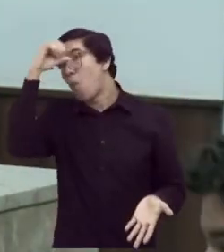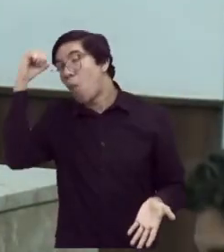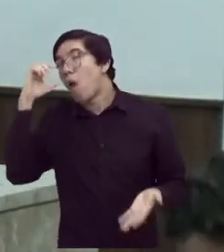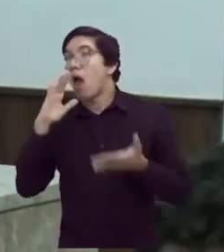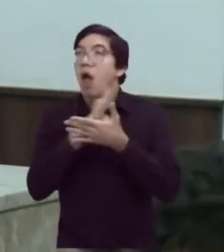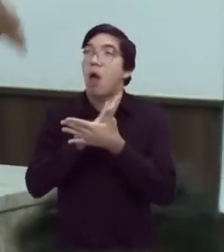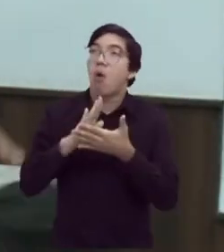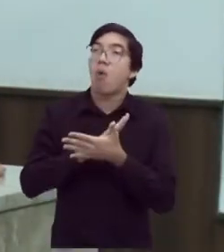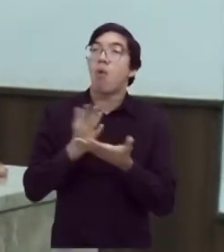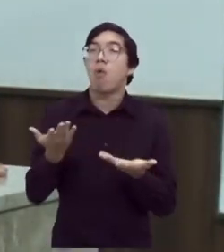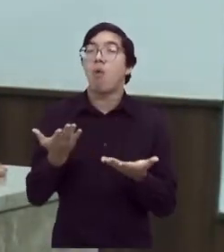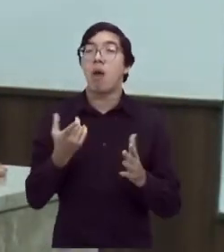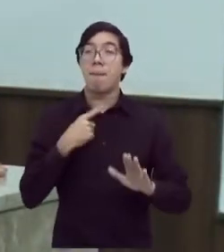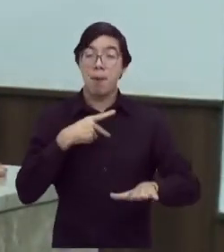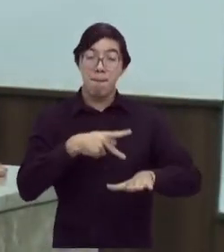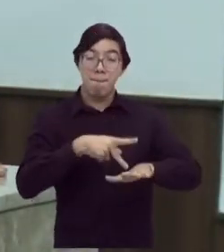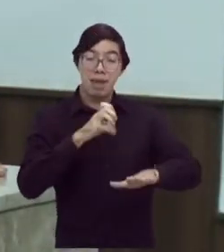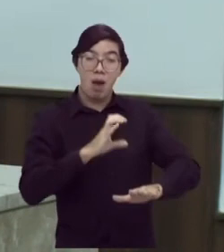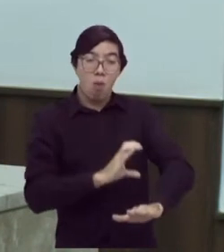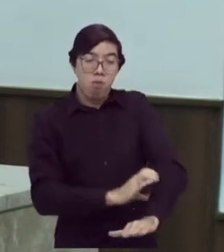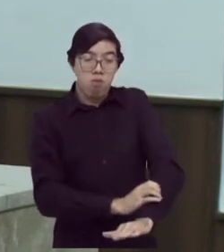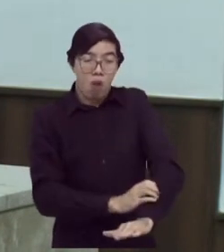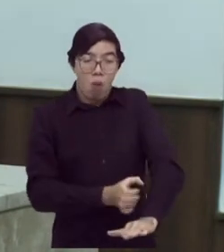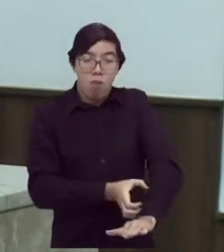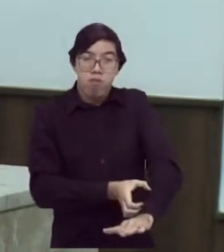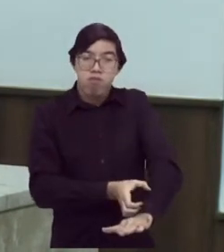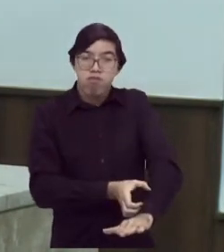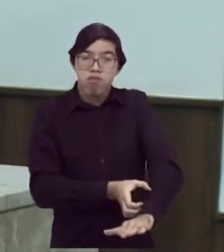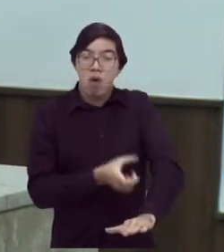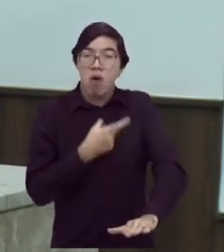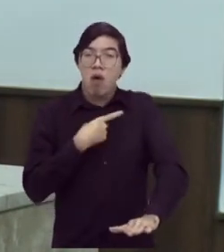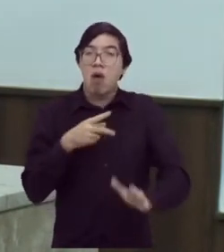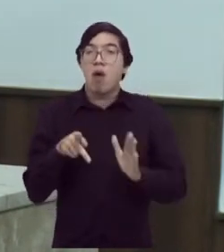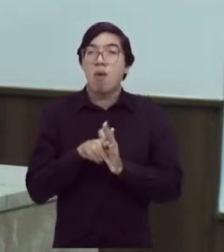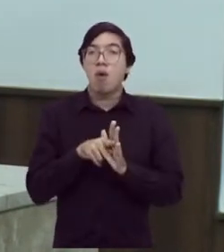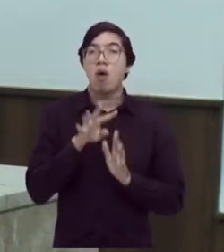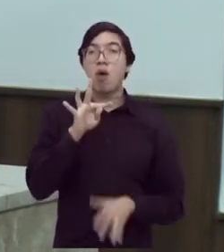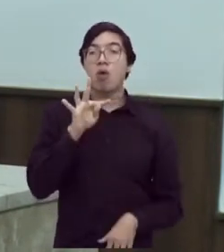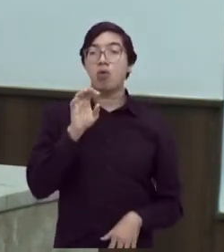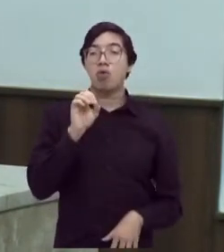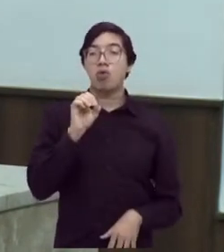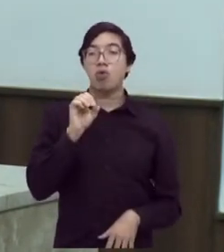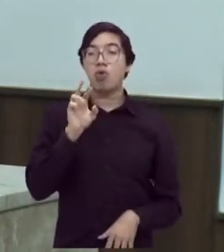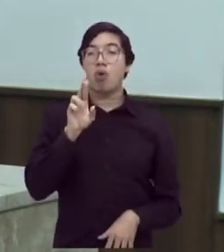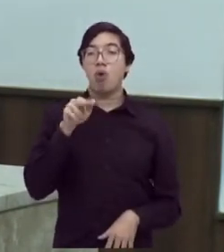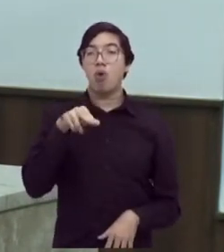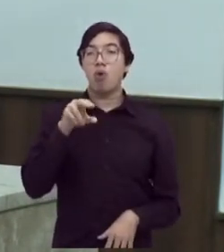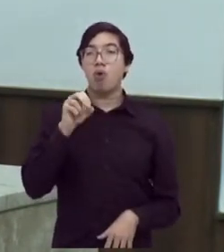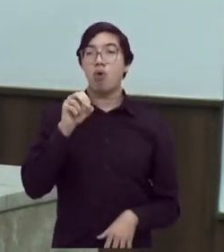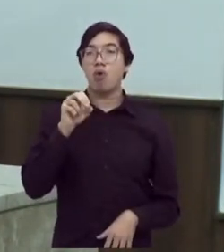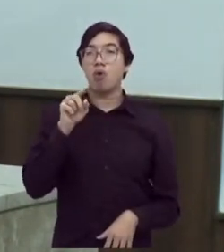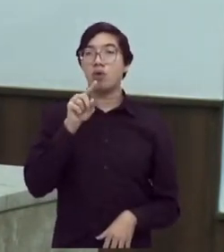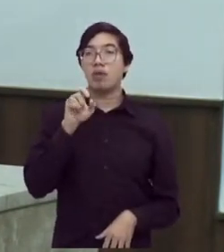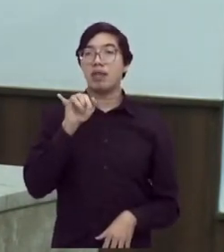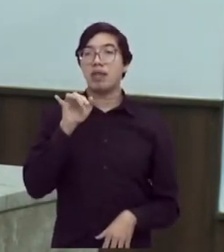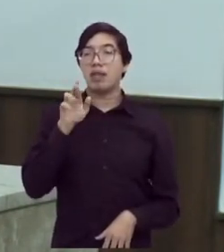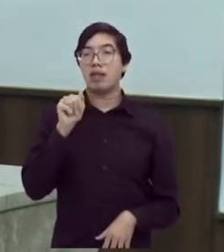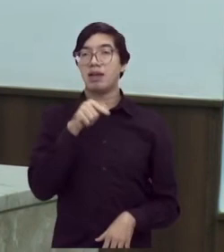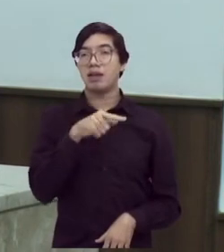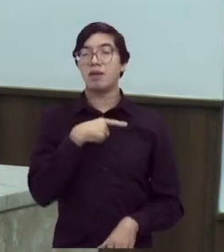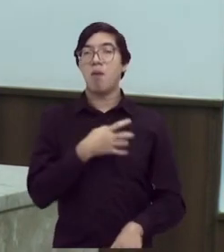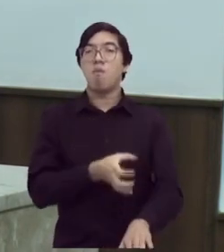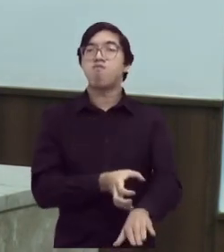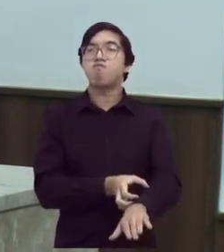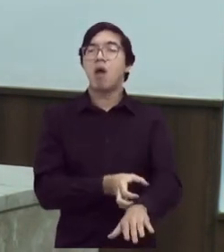porque para mim isso é muito claro. Se não houve o que se propagou, por que é que fui preso 2 meses? Por